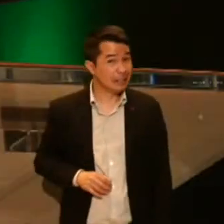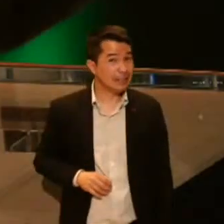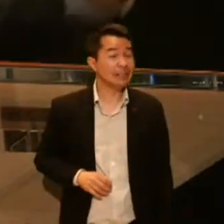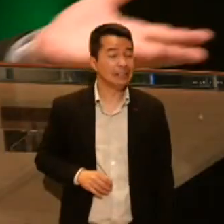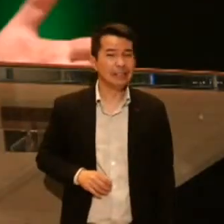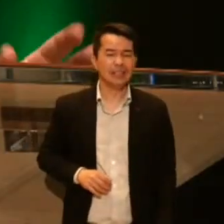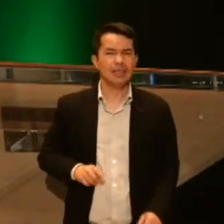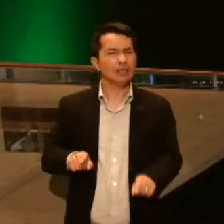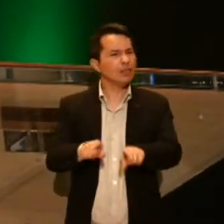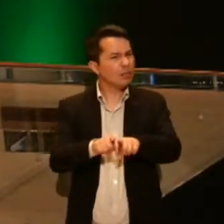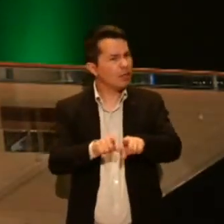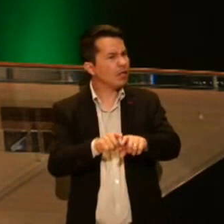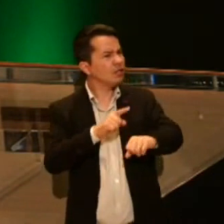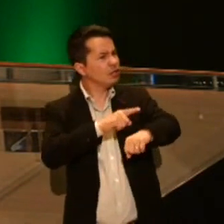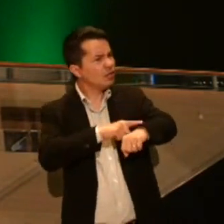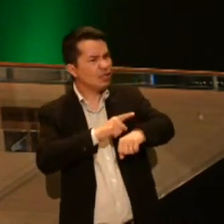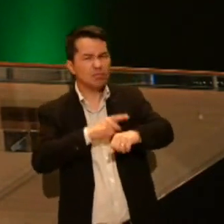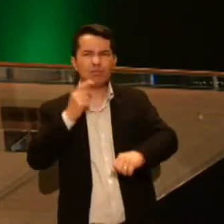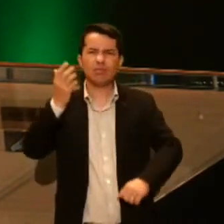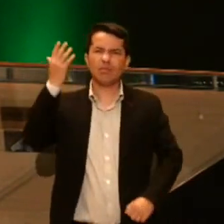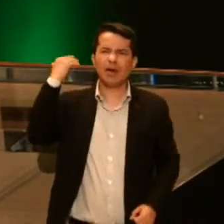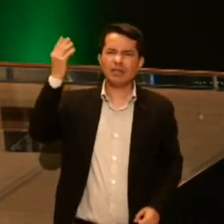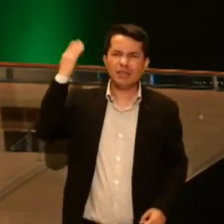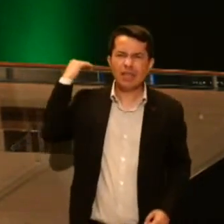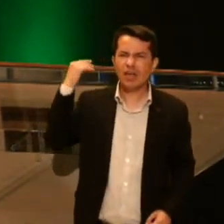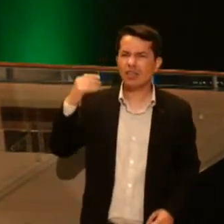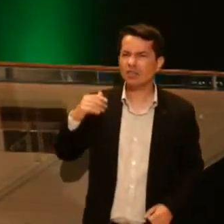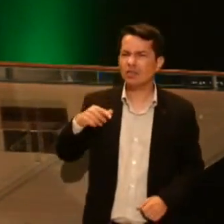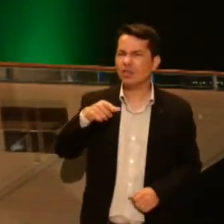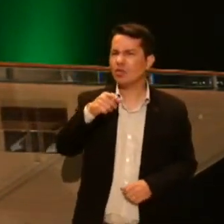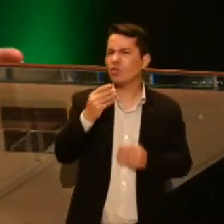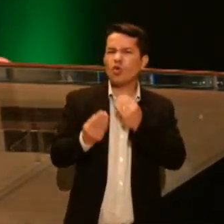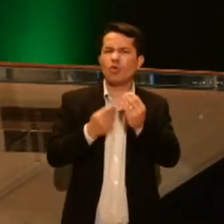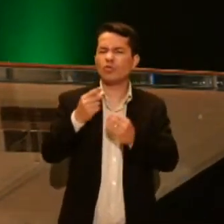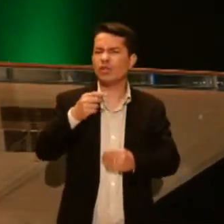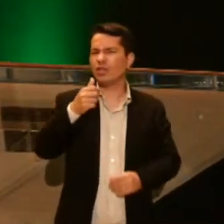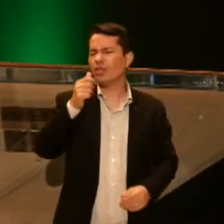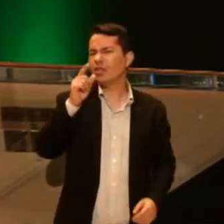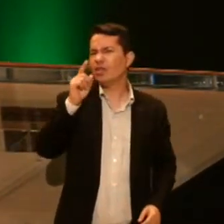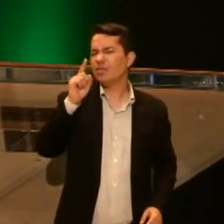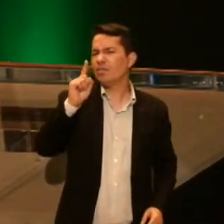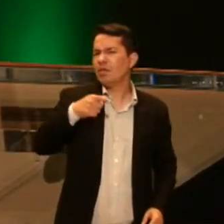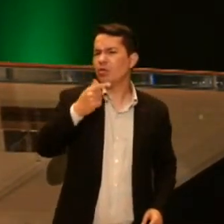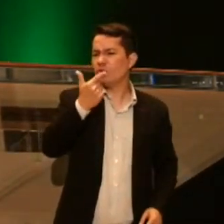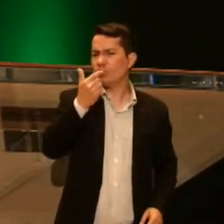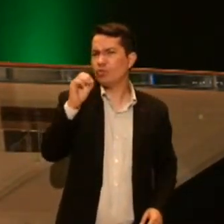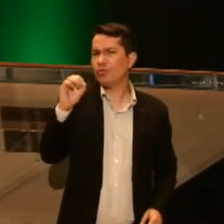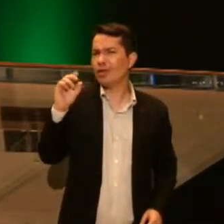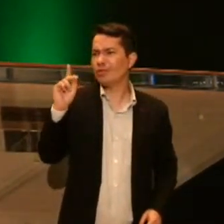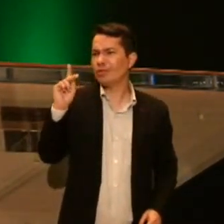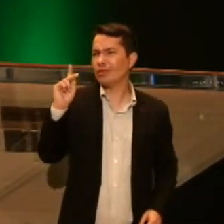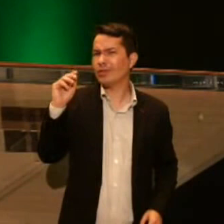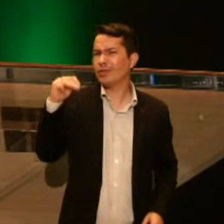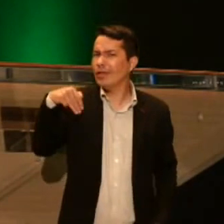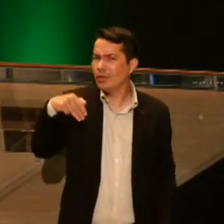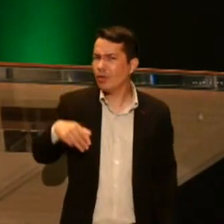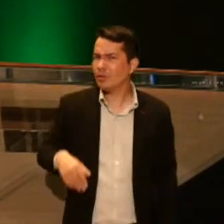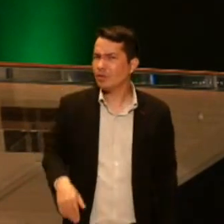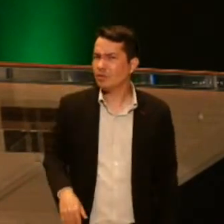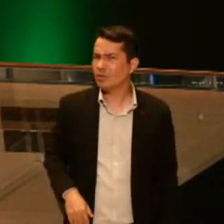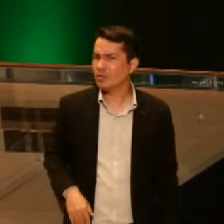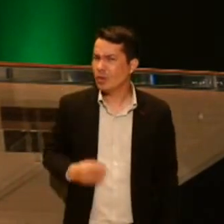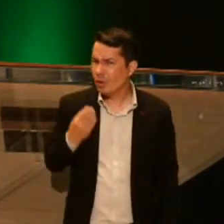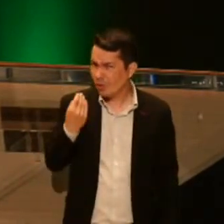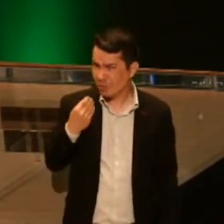E numa época que para você percorrer 1.200 quilômetros, não é?